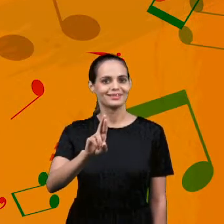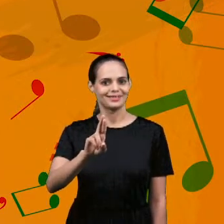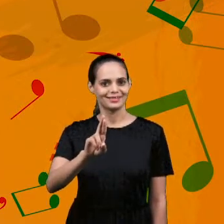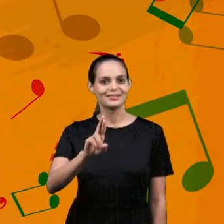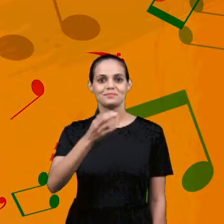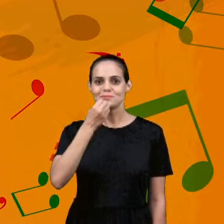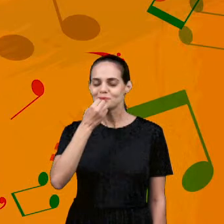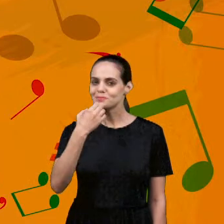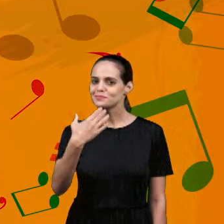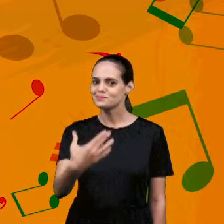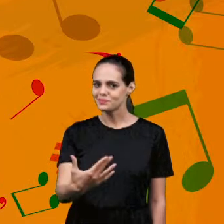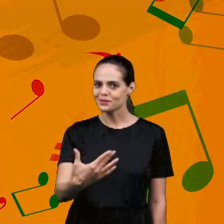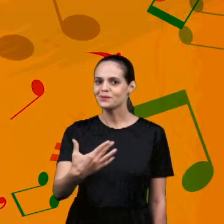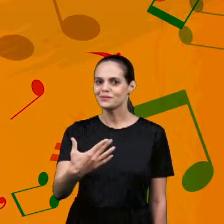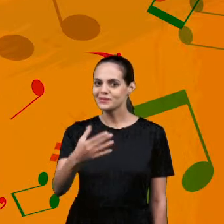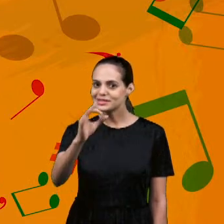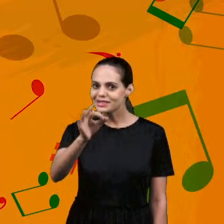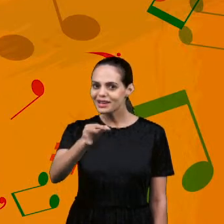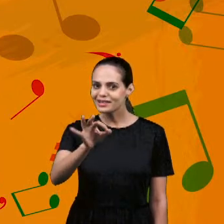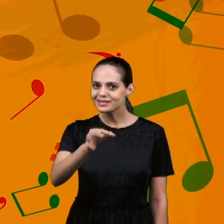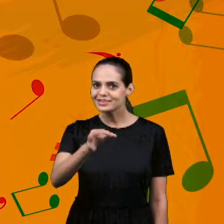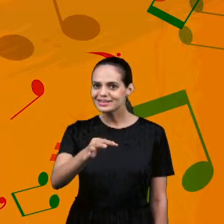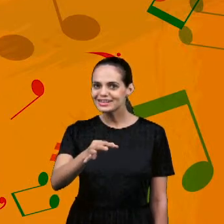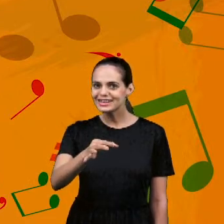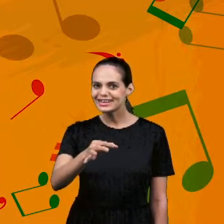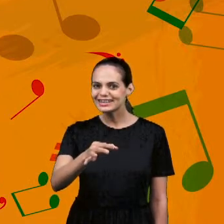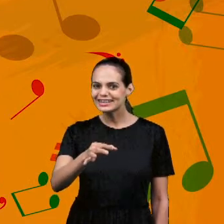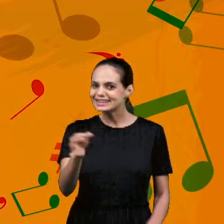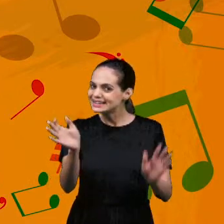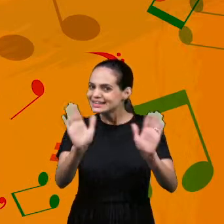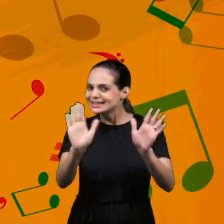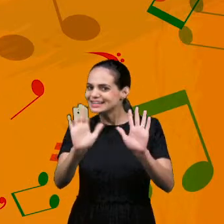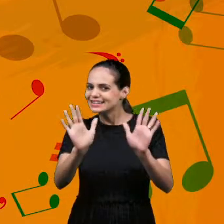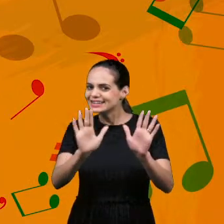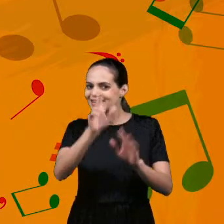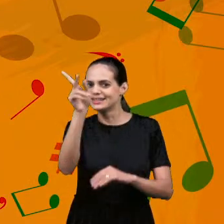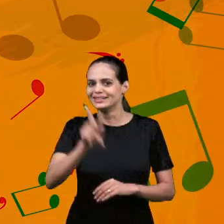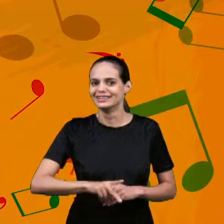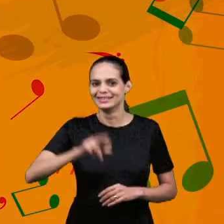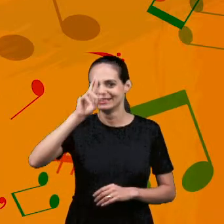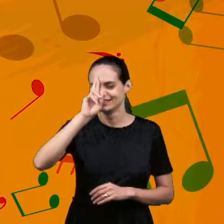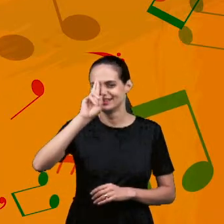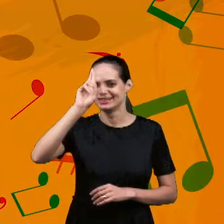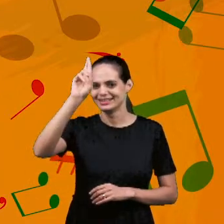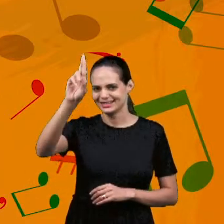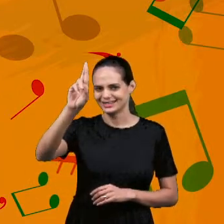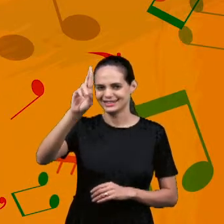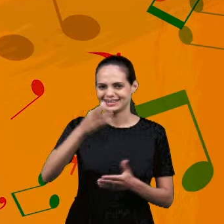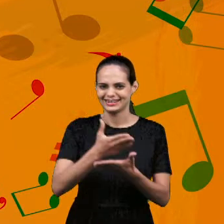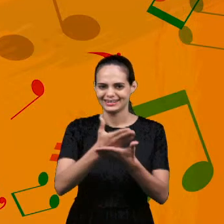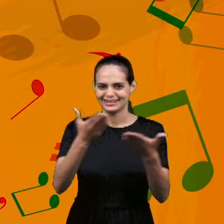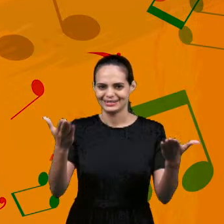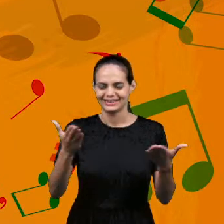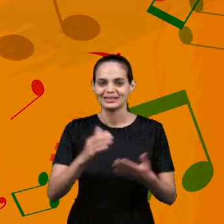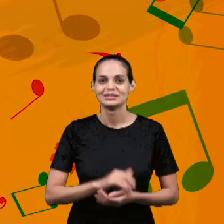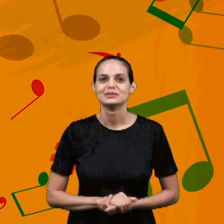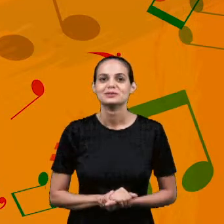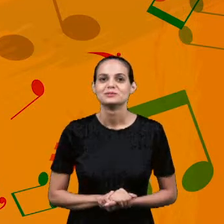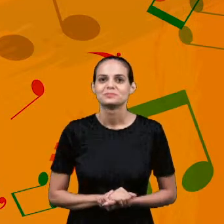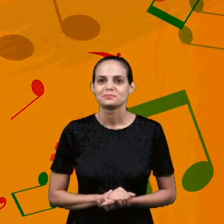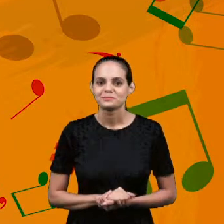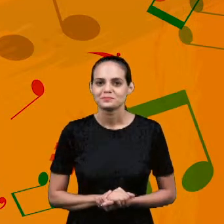direito. E um like. Paz do Senhor. Esther de Pinheiros, Espírito